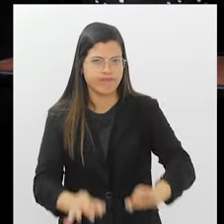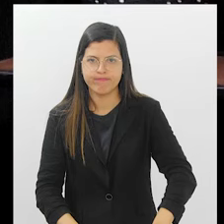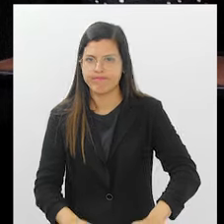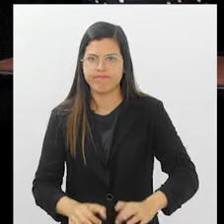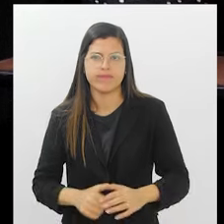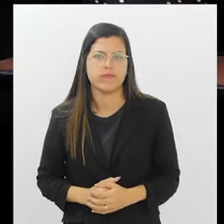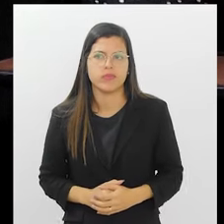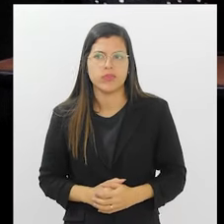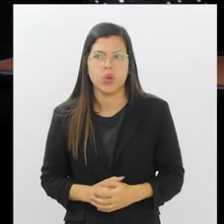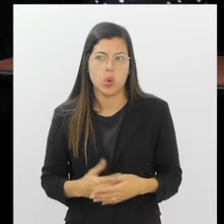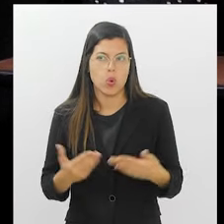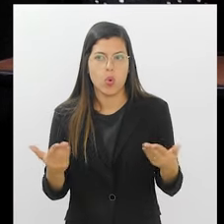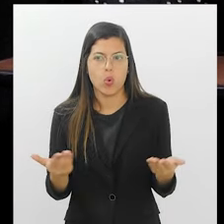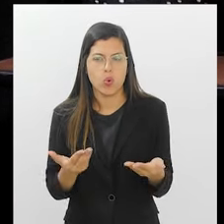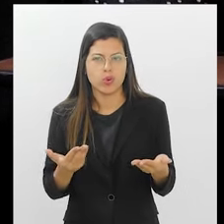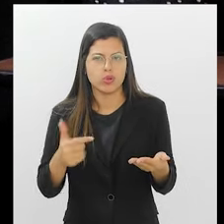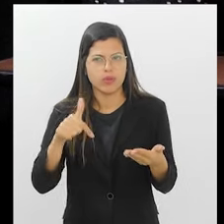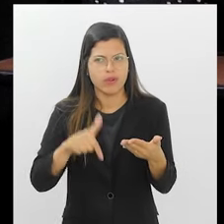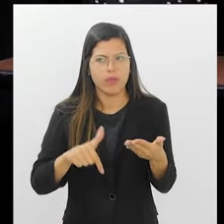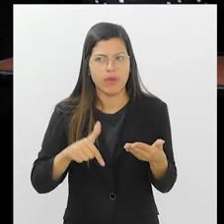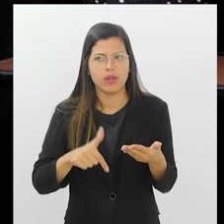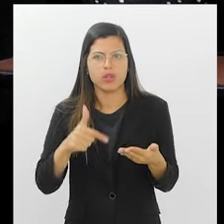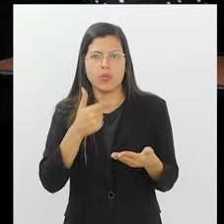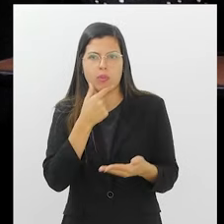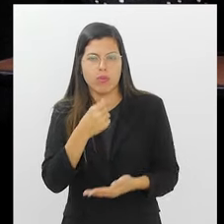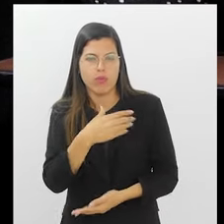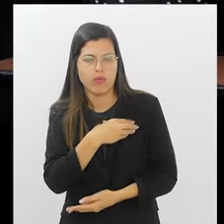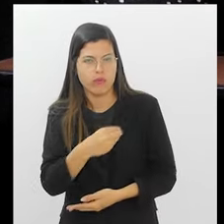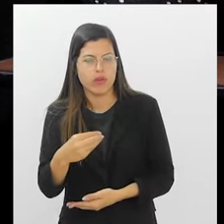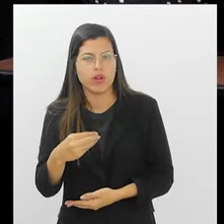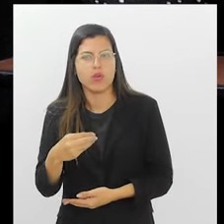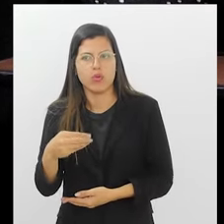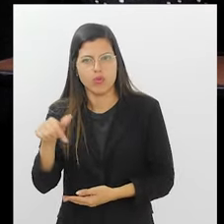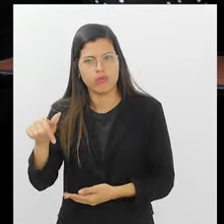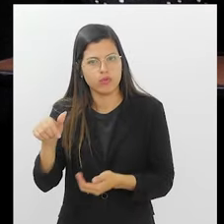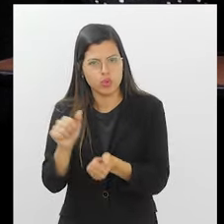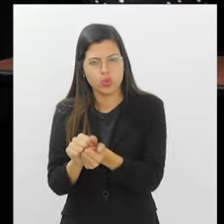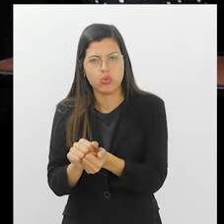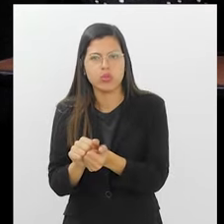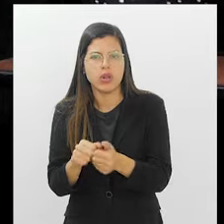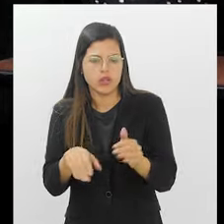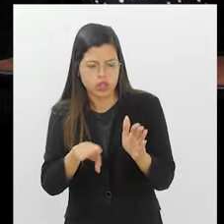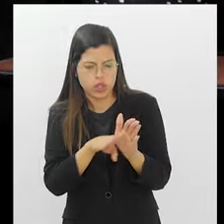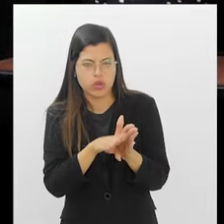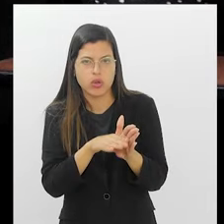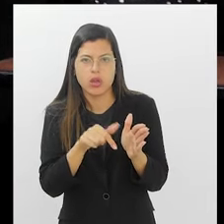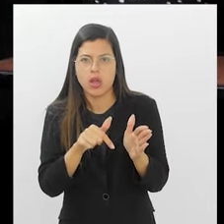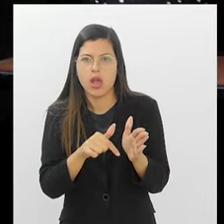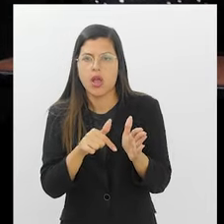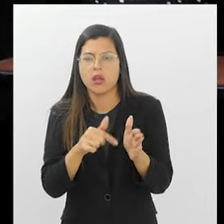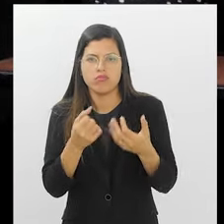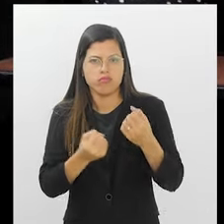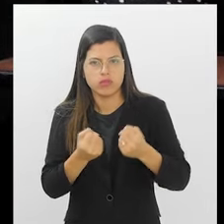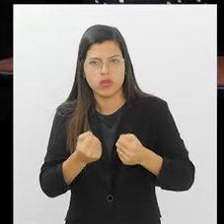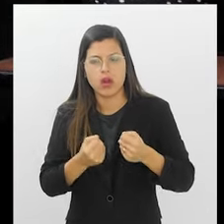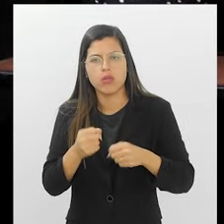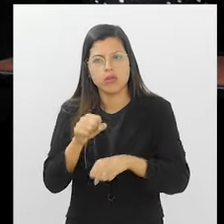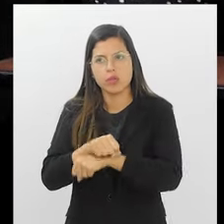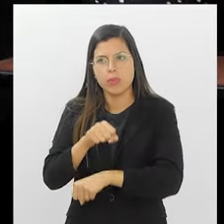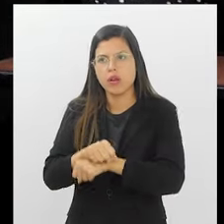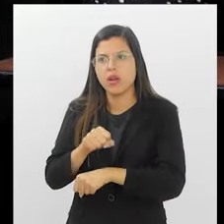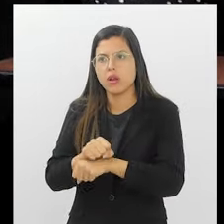sem dúvida. Sem dúvida. Hoje eu estava lá embaixo, meu filho me trouxe, ele foi estacionado, estava esperando. E aí eu fiquei